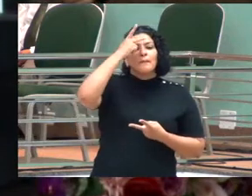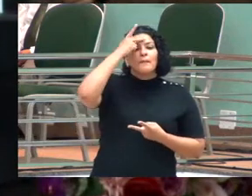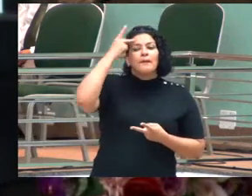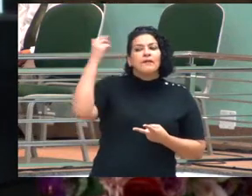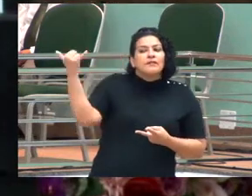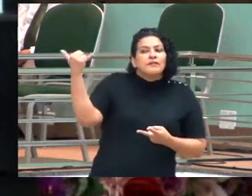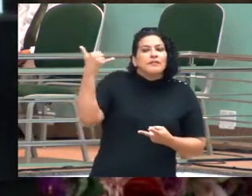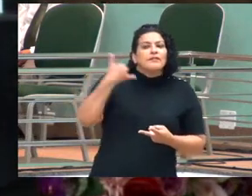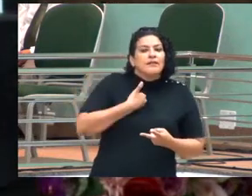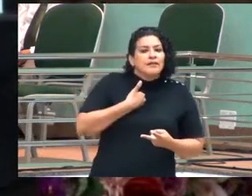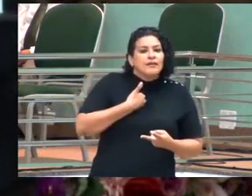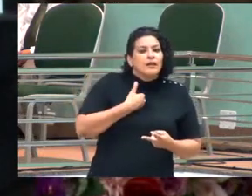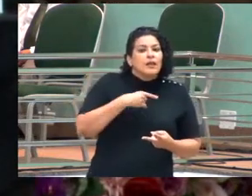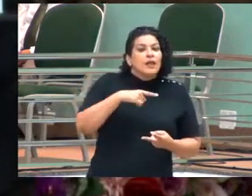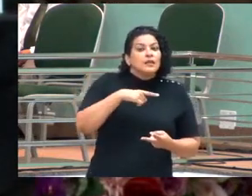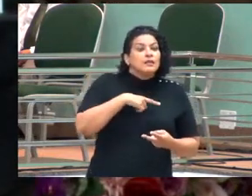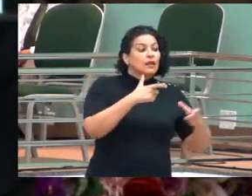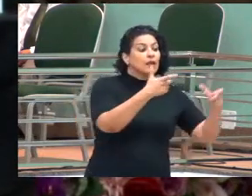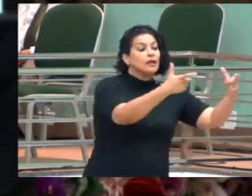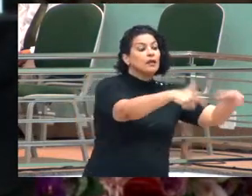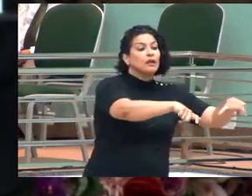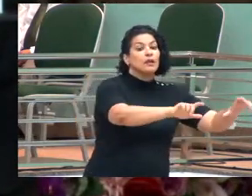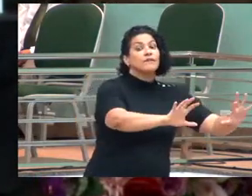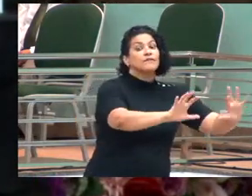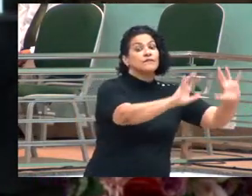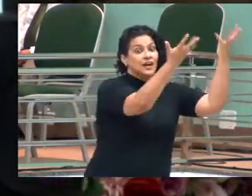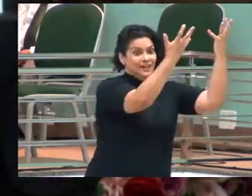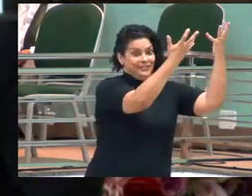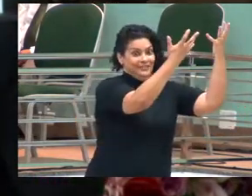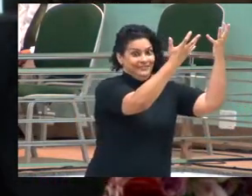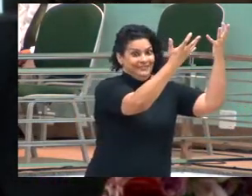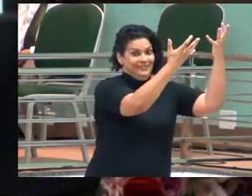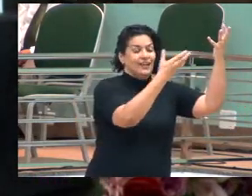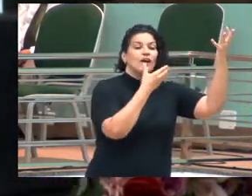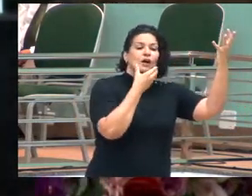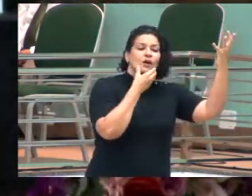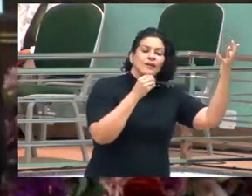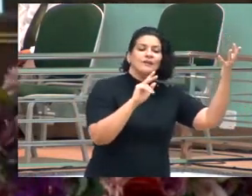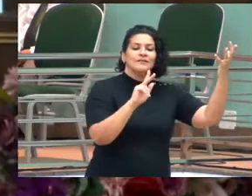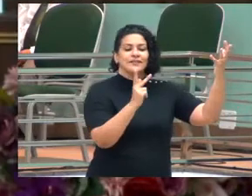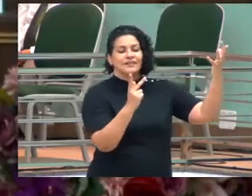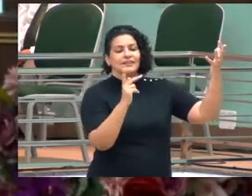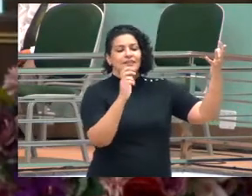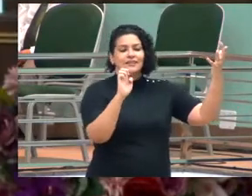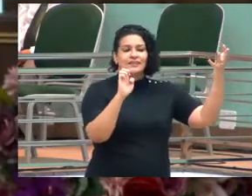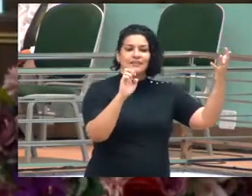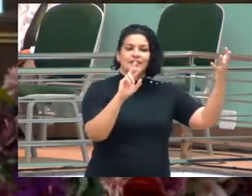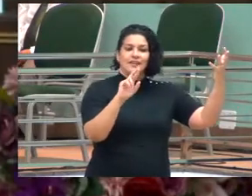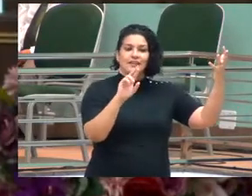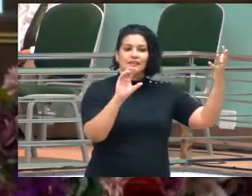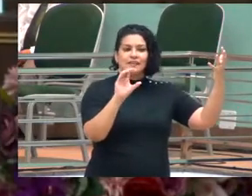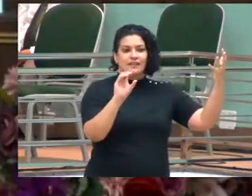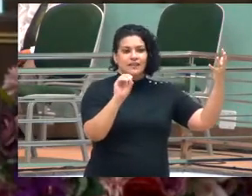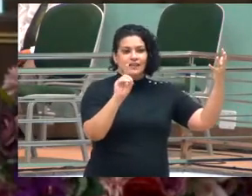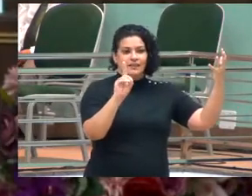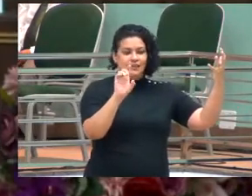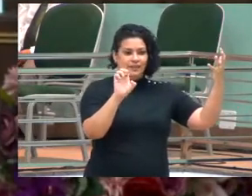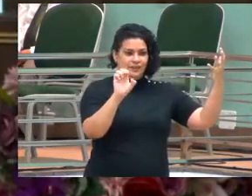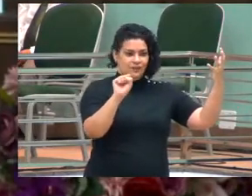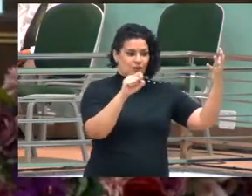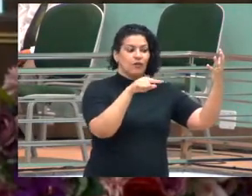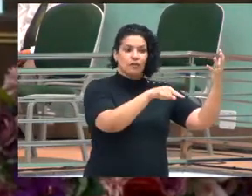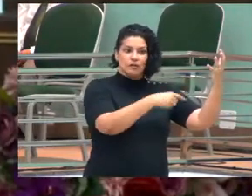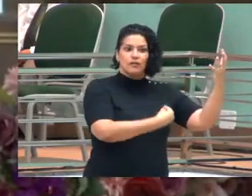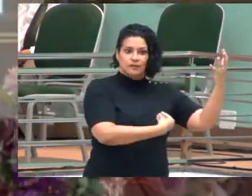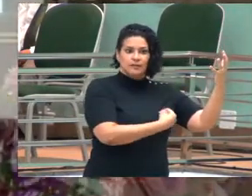E Herodes estava nessa festa. E a sua esposa, chamada Herodias, que era a mulher